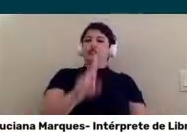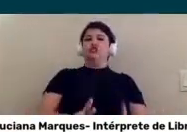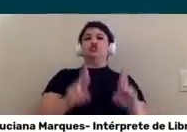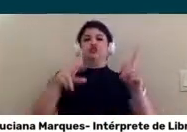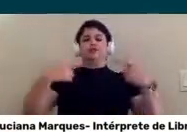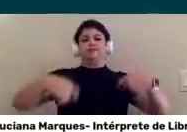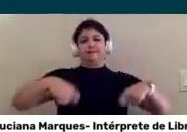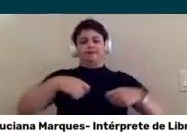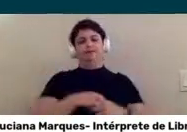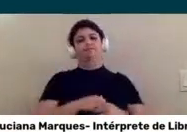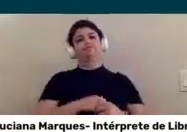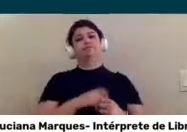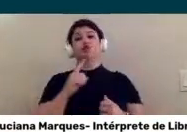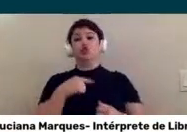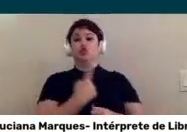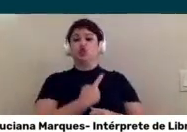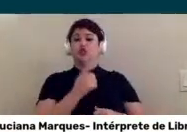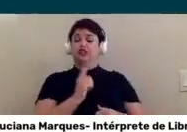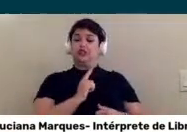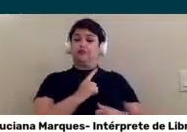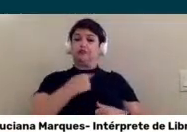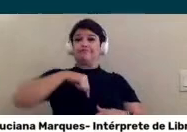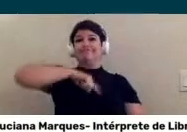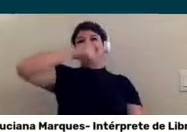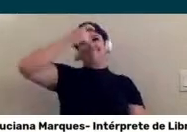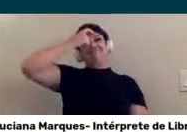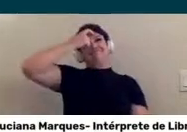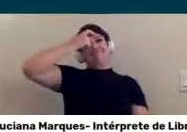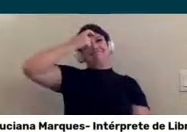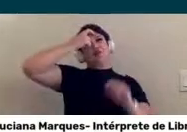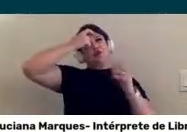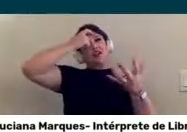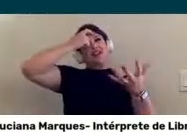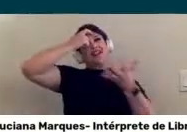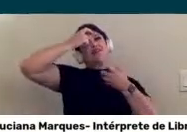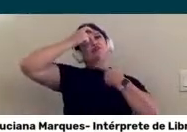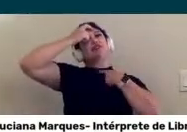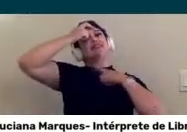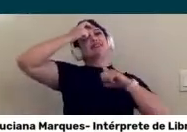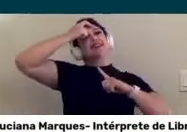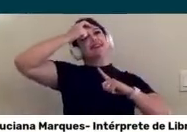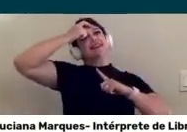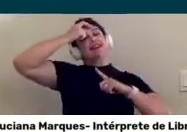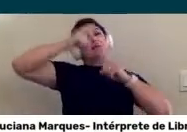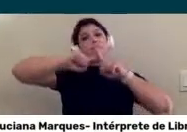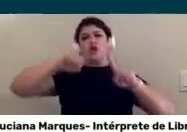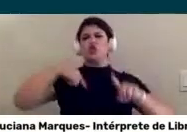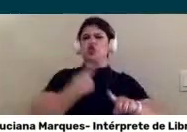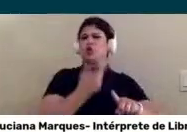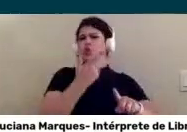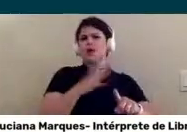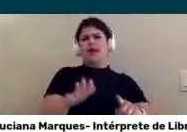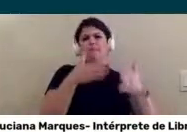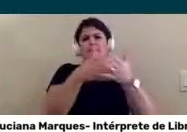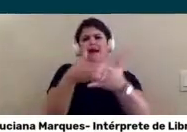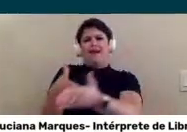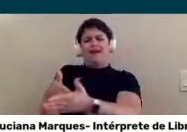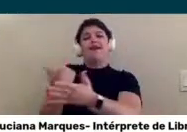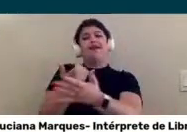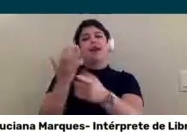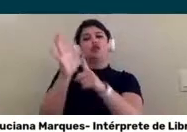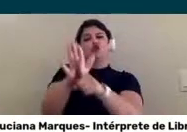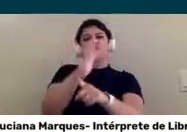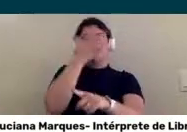gente tinha na nossa cabeça o que a gente queria. A gente não queria ser uma barreira, a gente queria ajudar as pessoas a